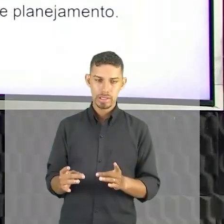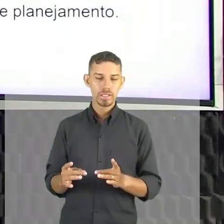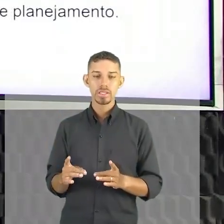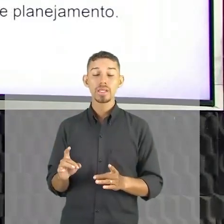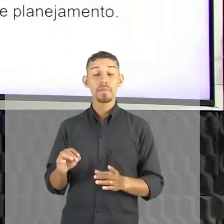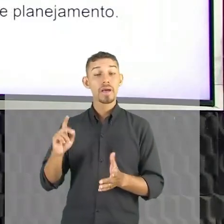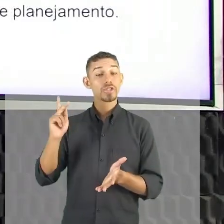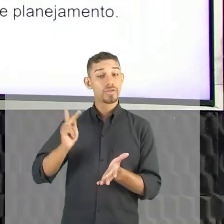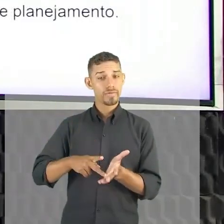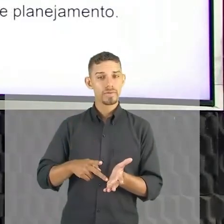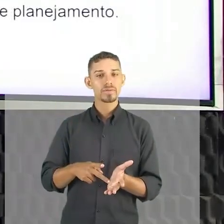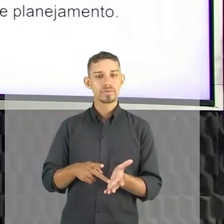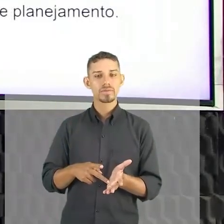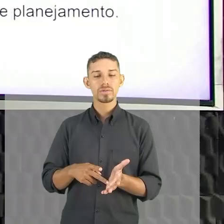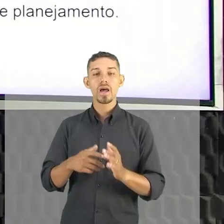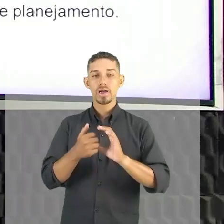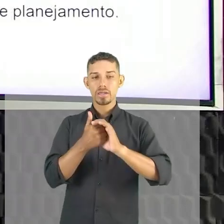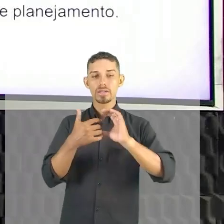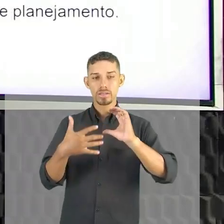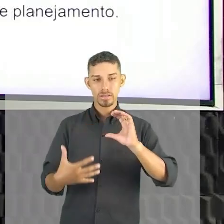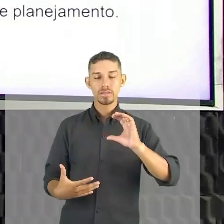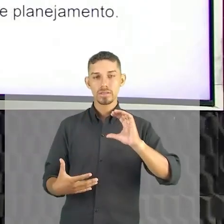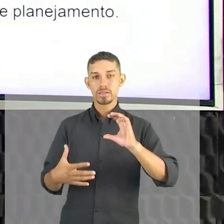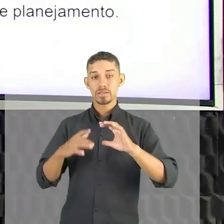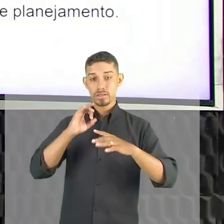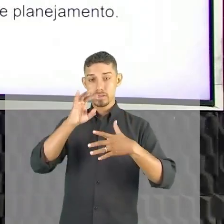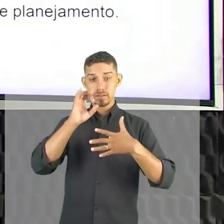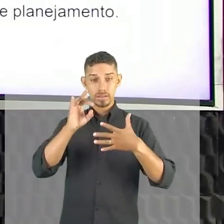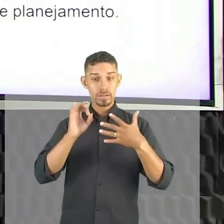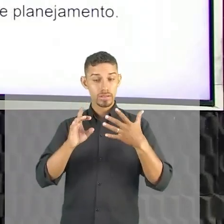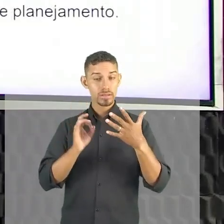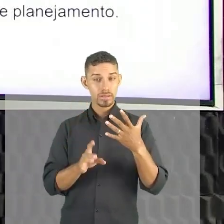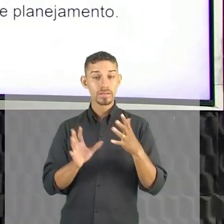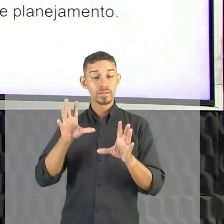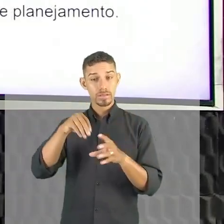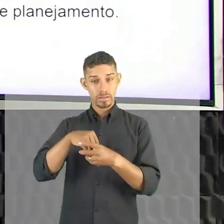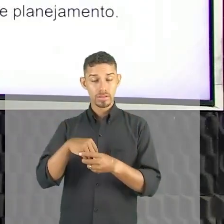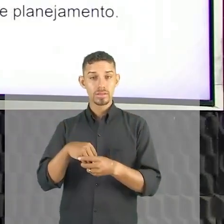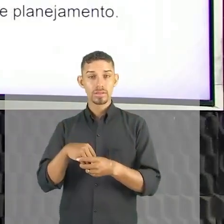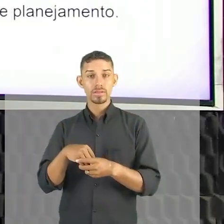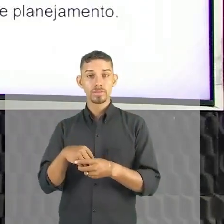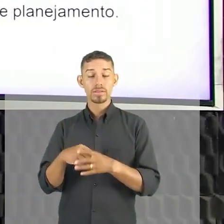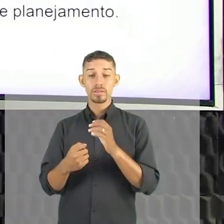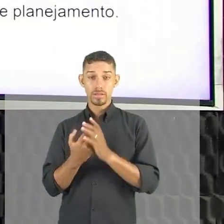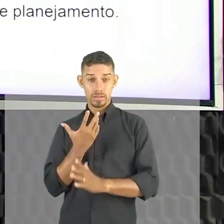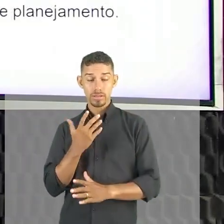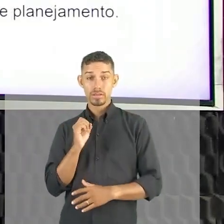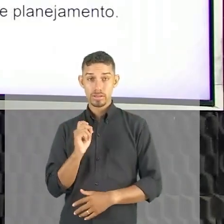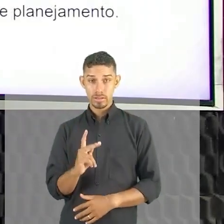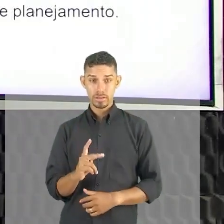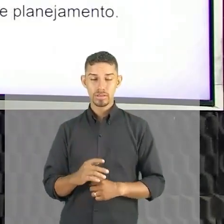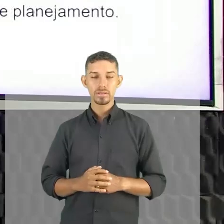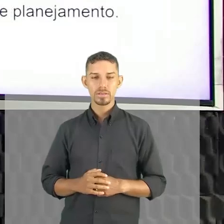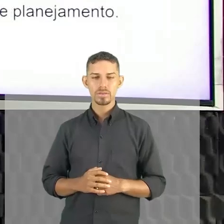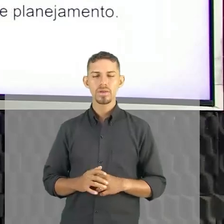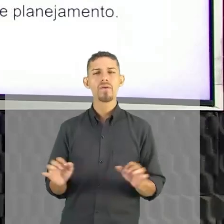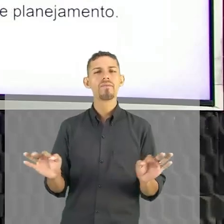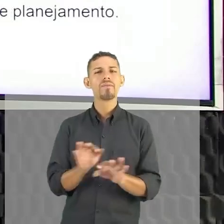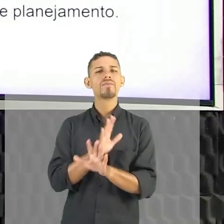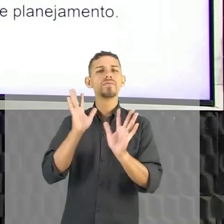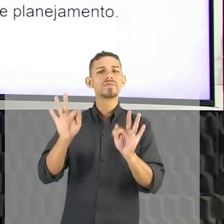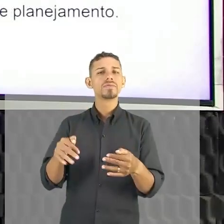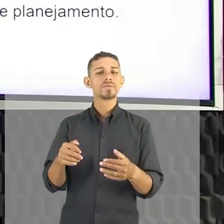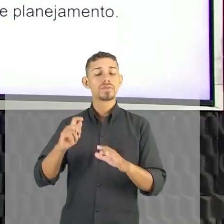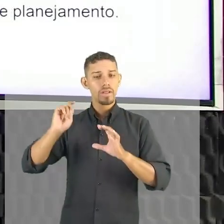fato com a caracterização de cada um desses lugares desse processo produtivo, ok? Bom, nós chegamos ao final aqui